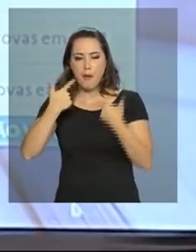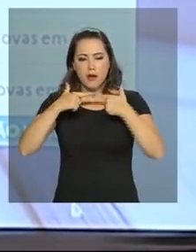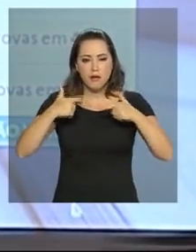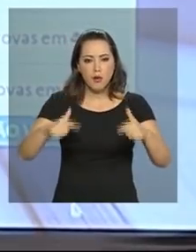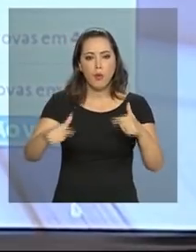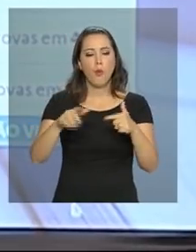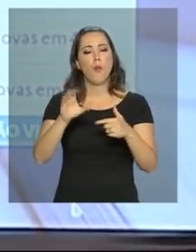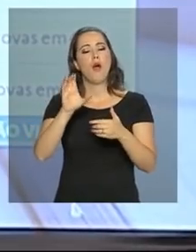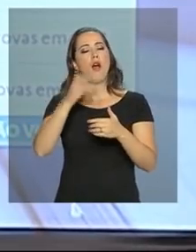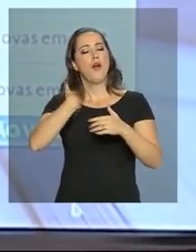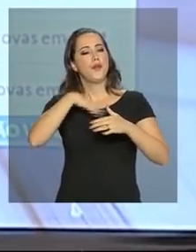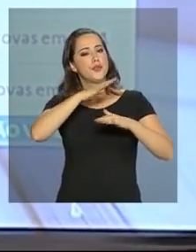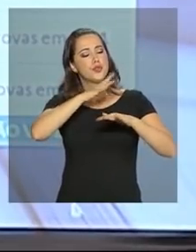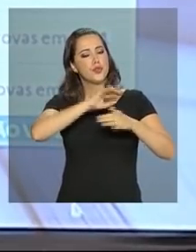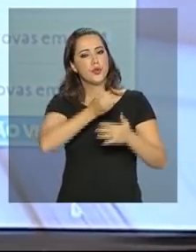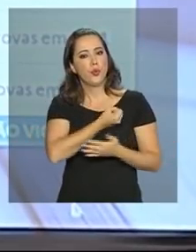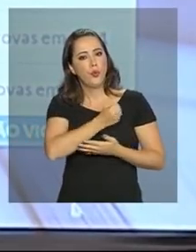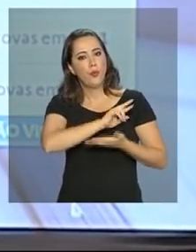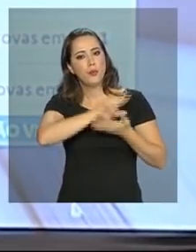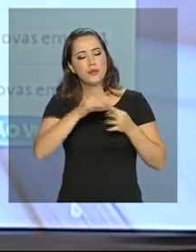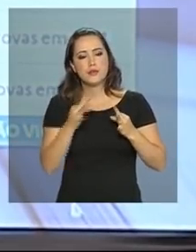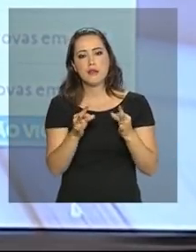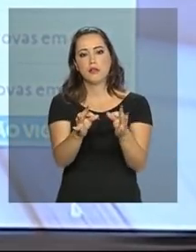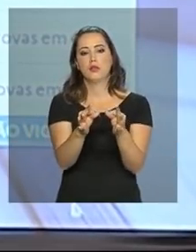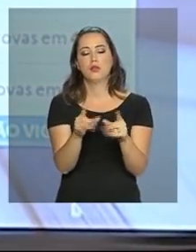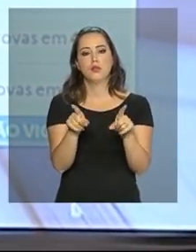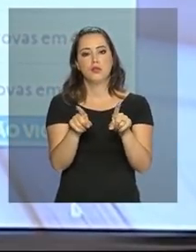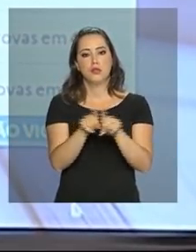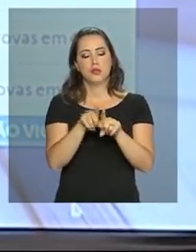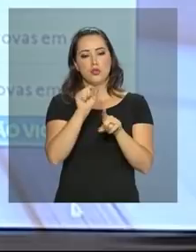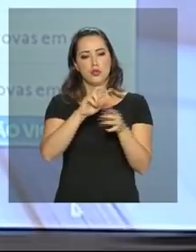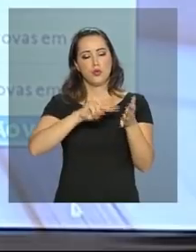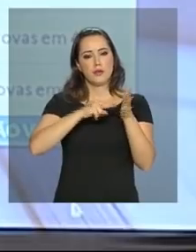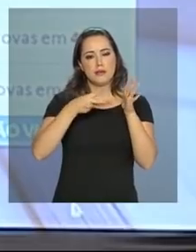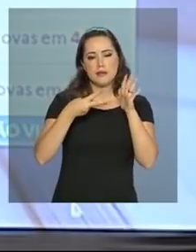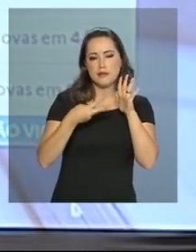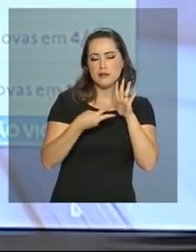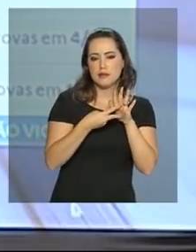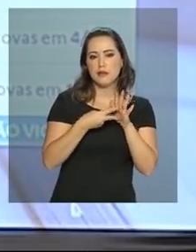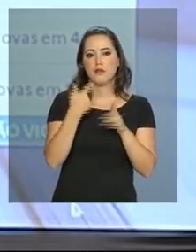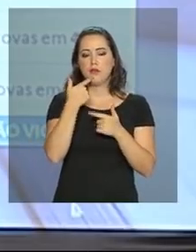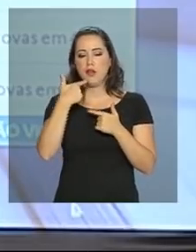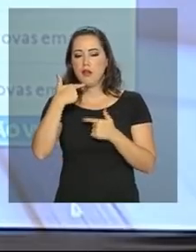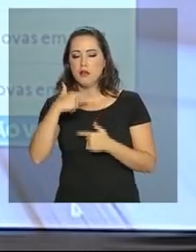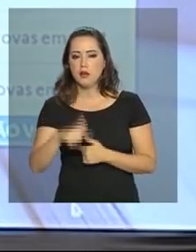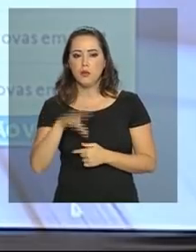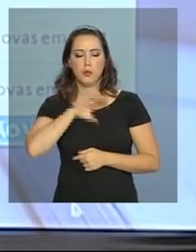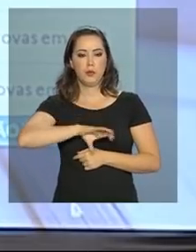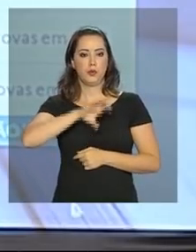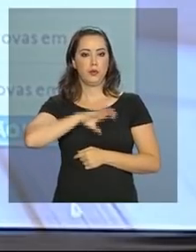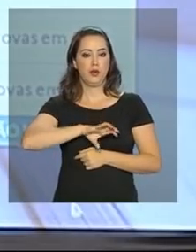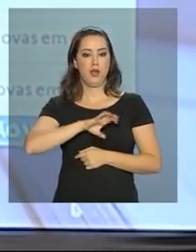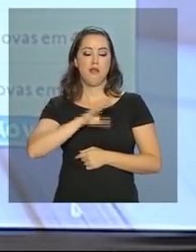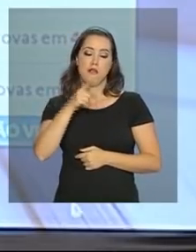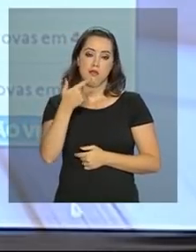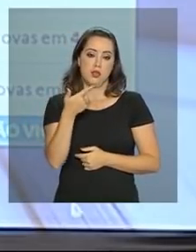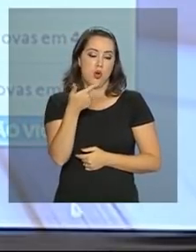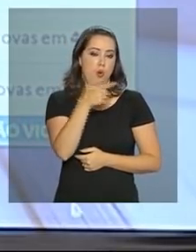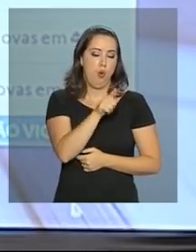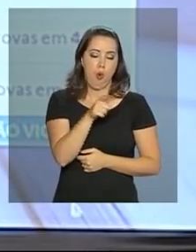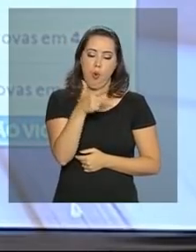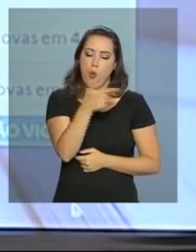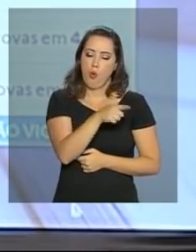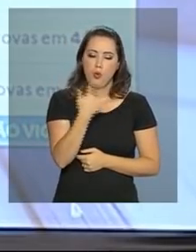e suas tecnologias o que significa língua portuguesa língua estrangeira moderna aquela que o aluno escolheu